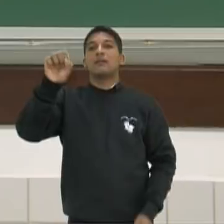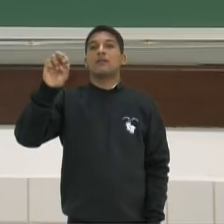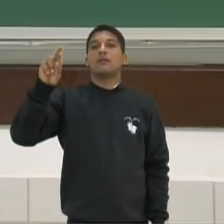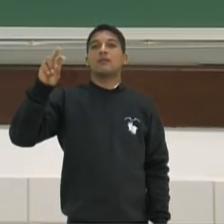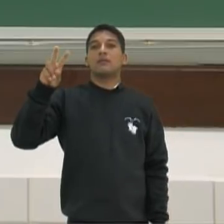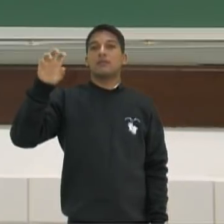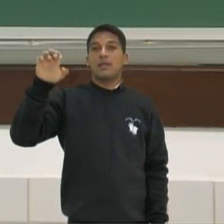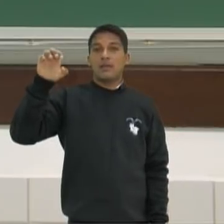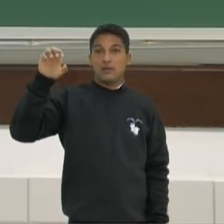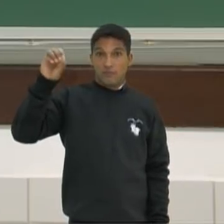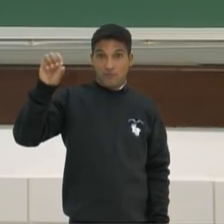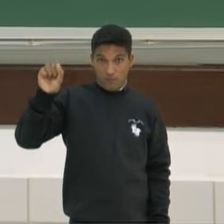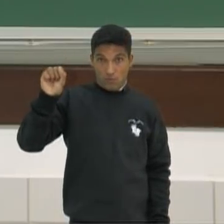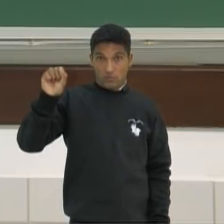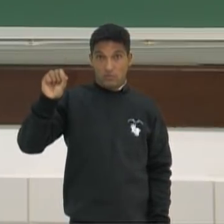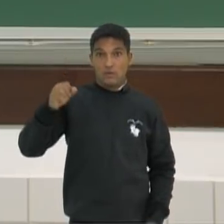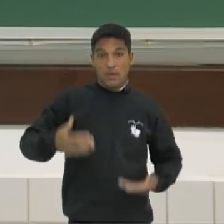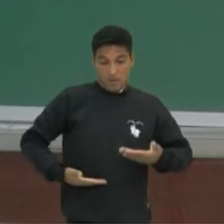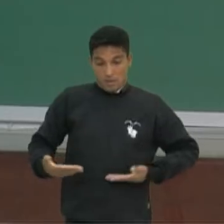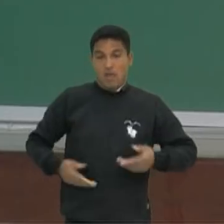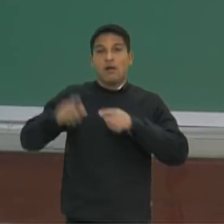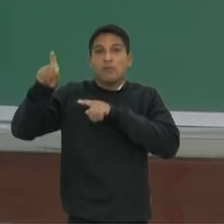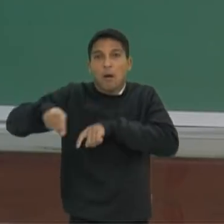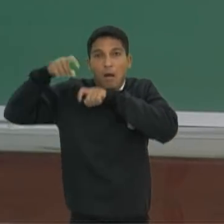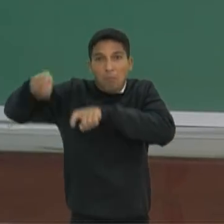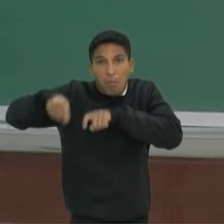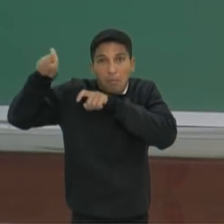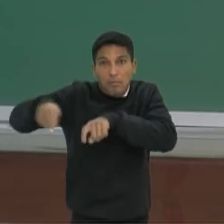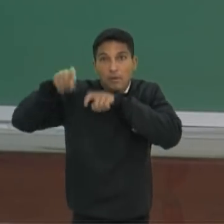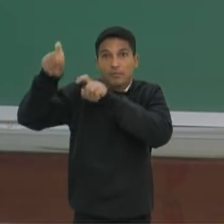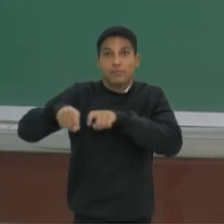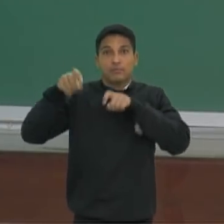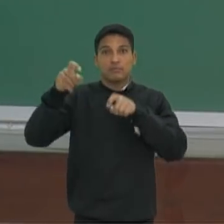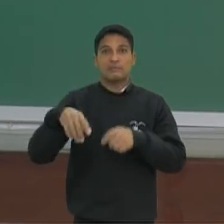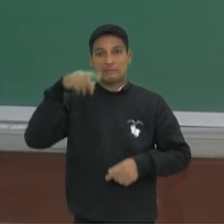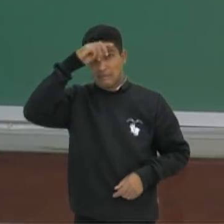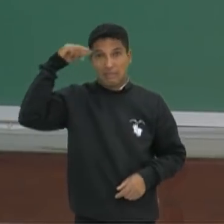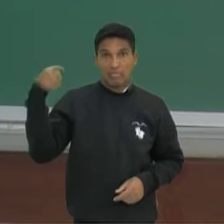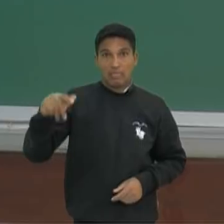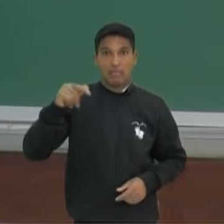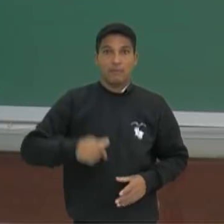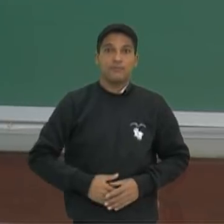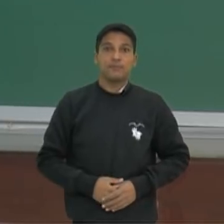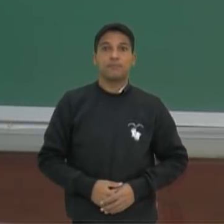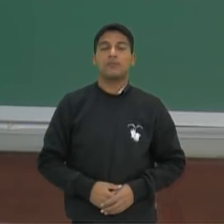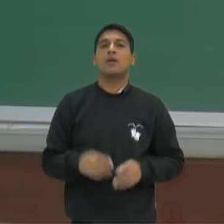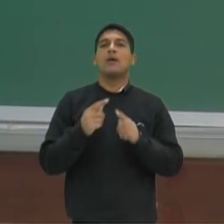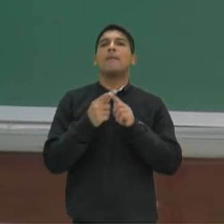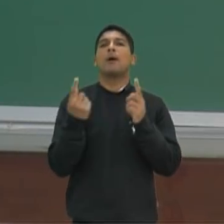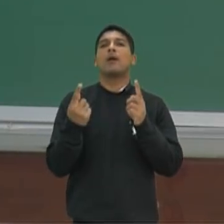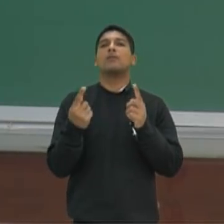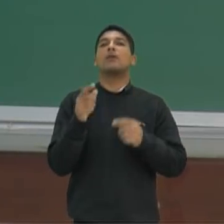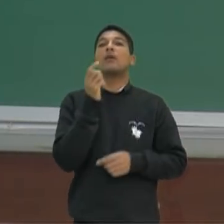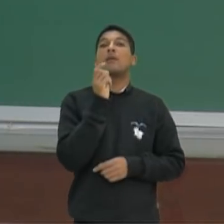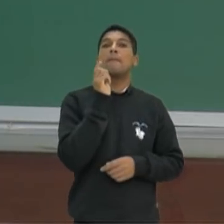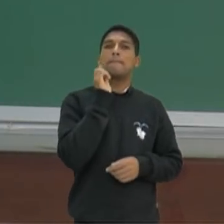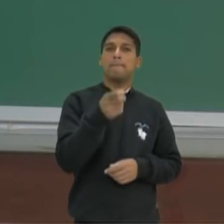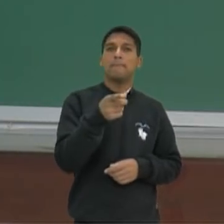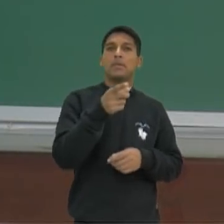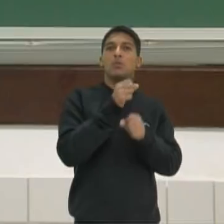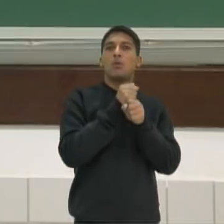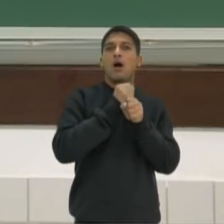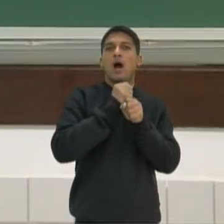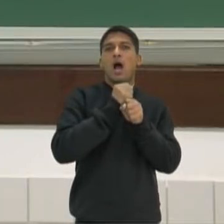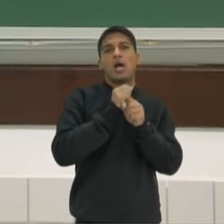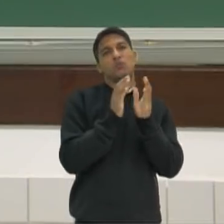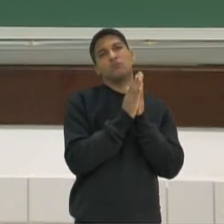funcionar. Mas ao longo de 1000 anos da Idade Média, gente, vai surgir